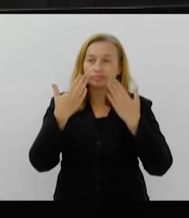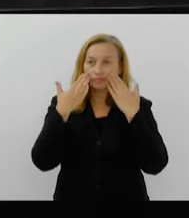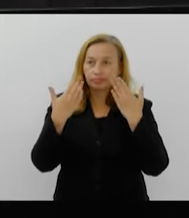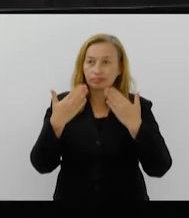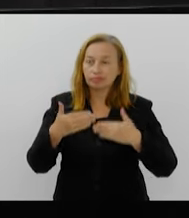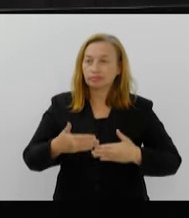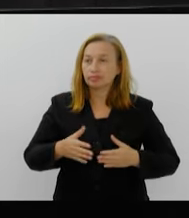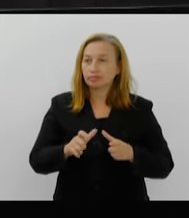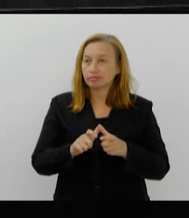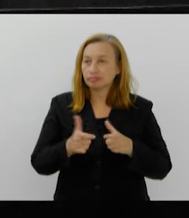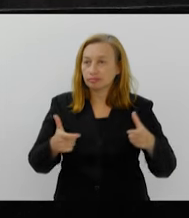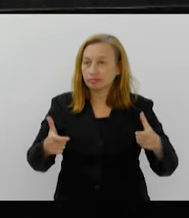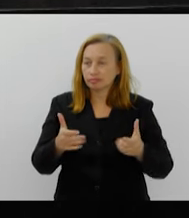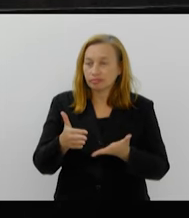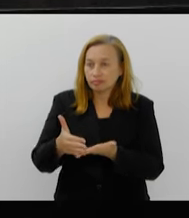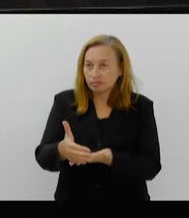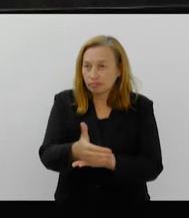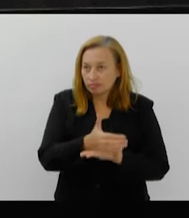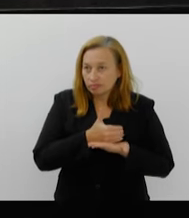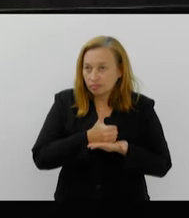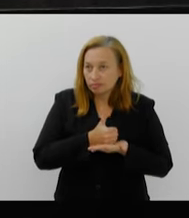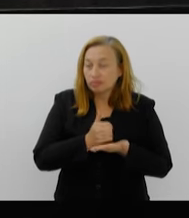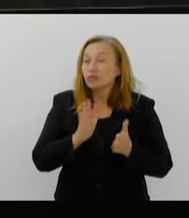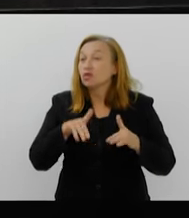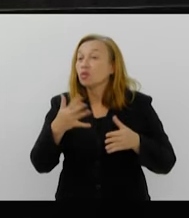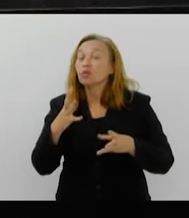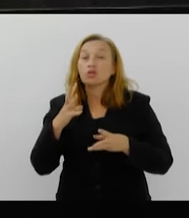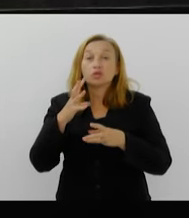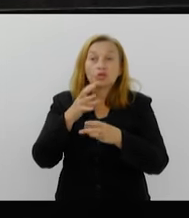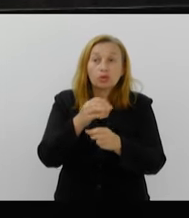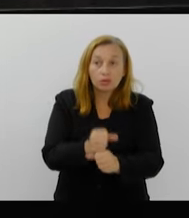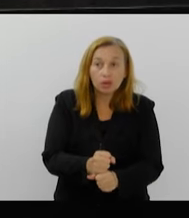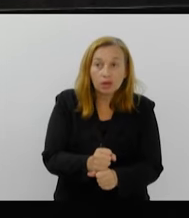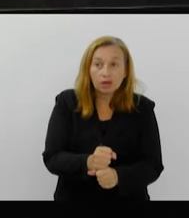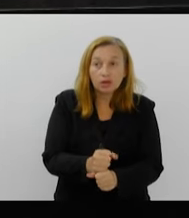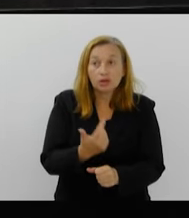crescimento em suas receitas, quando somadas